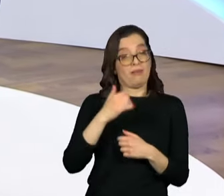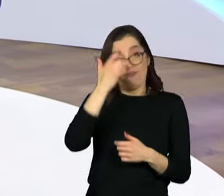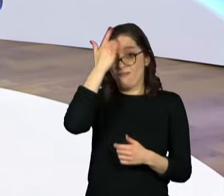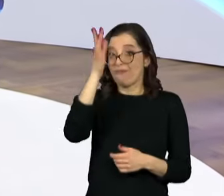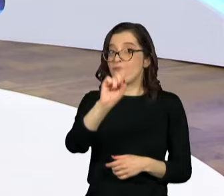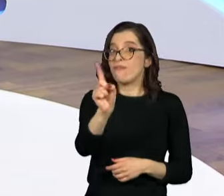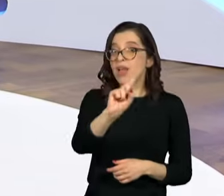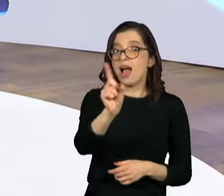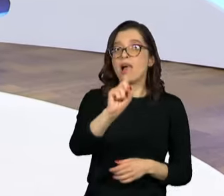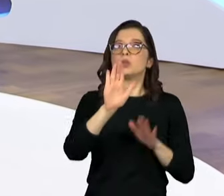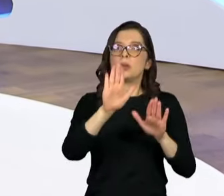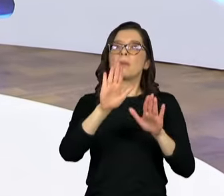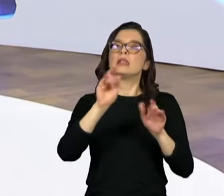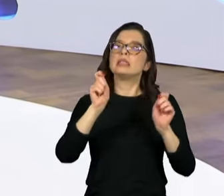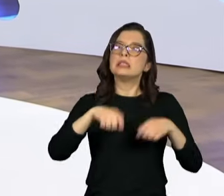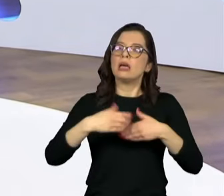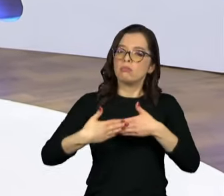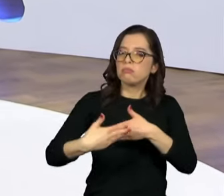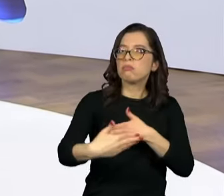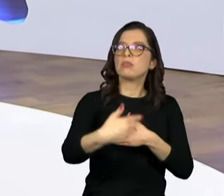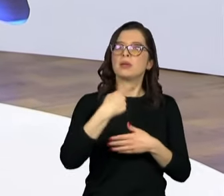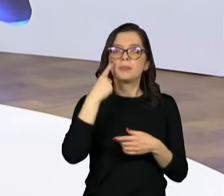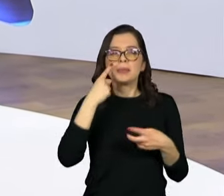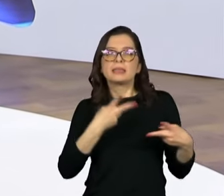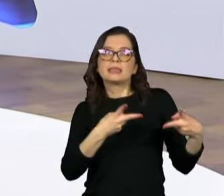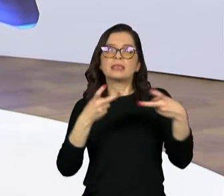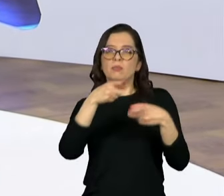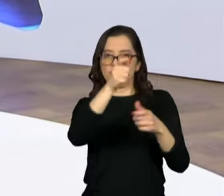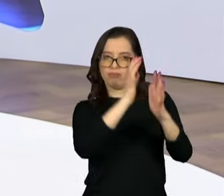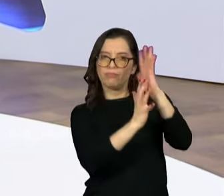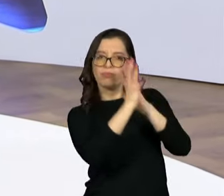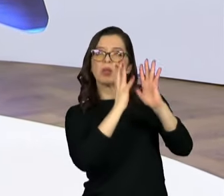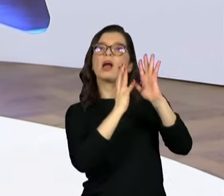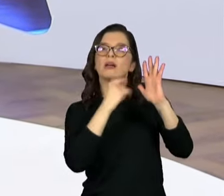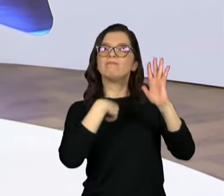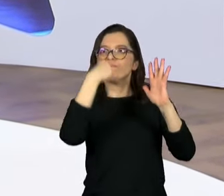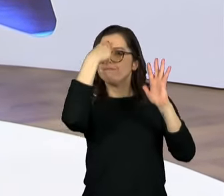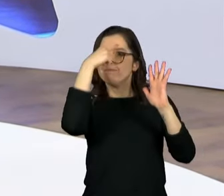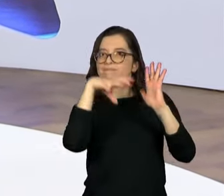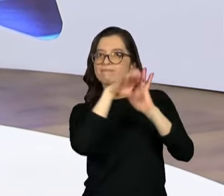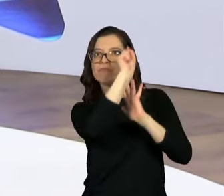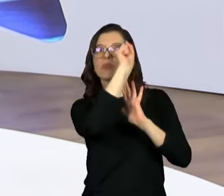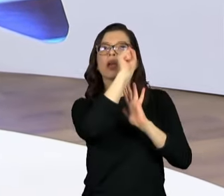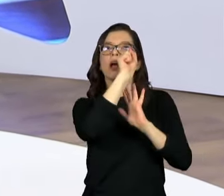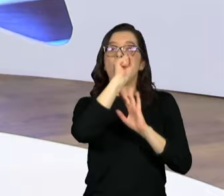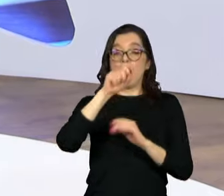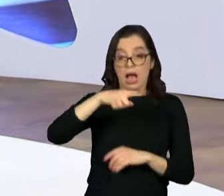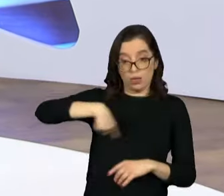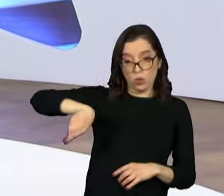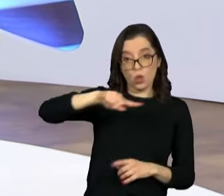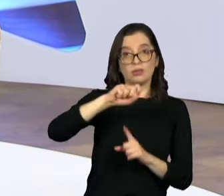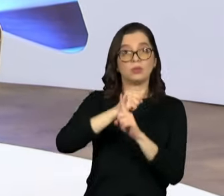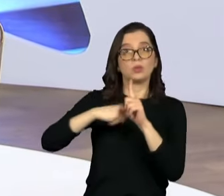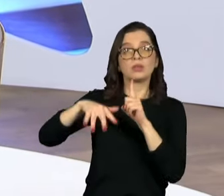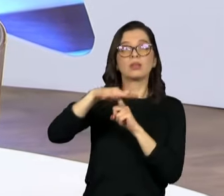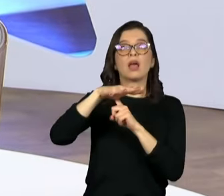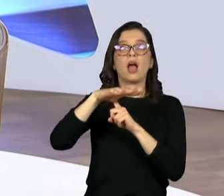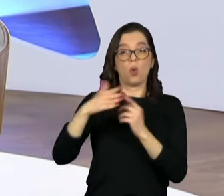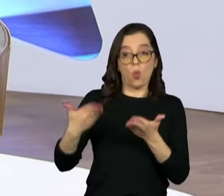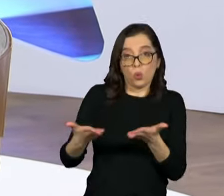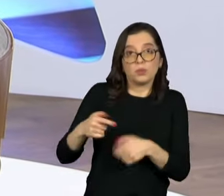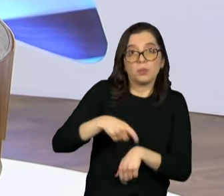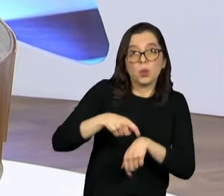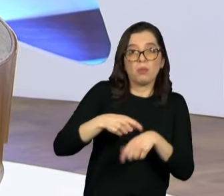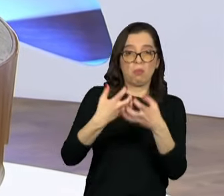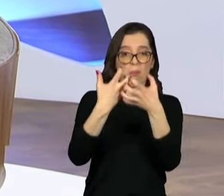be easy. It won't be easy in part because, just as you say, our societies today are